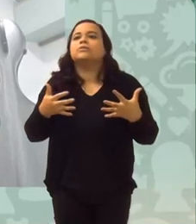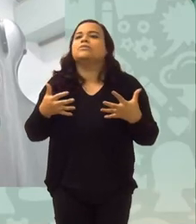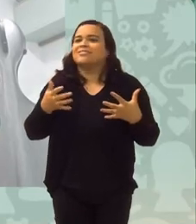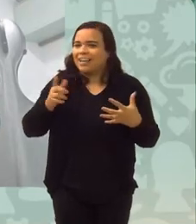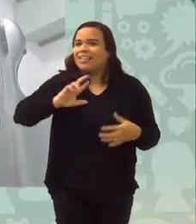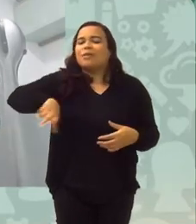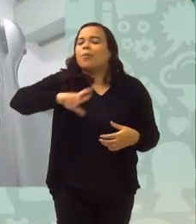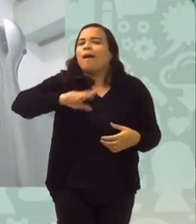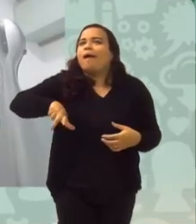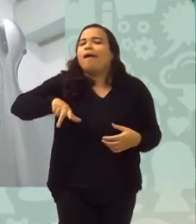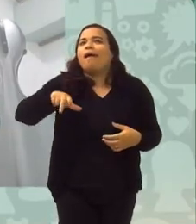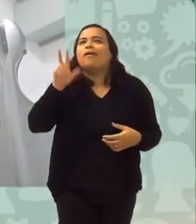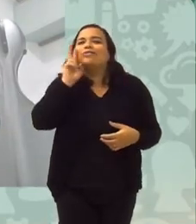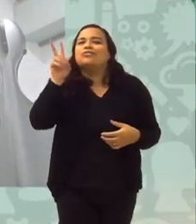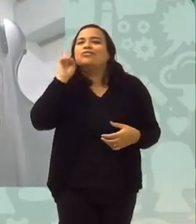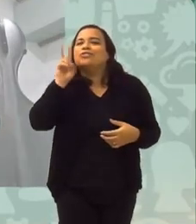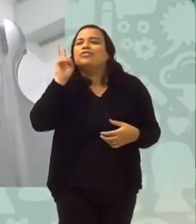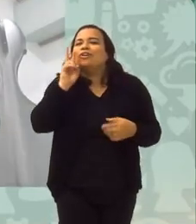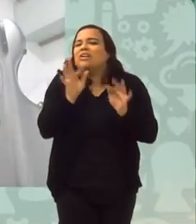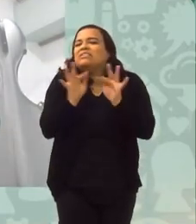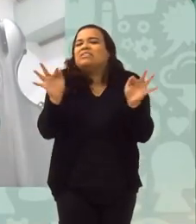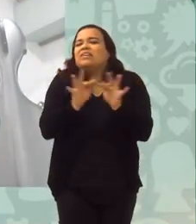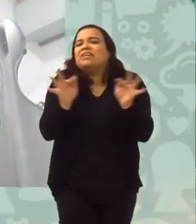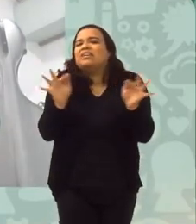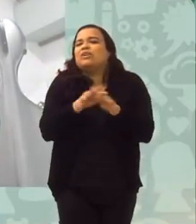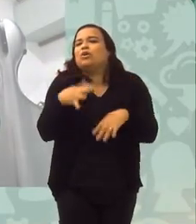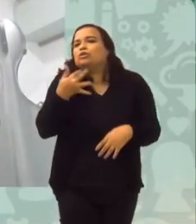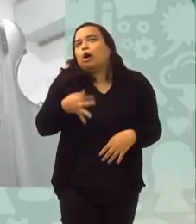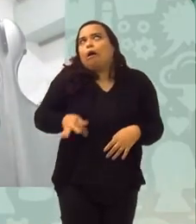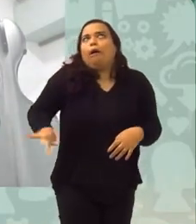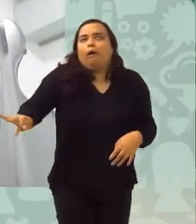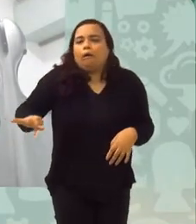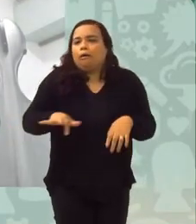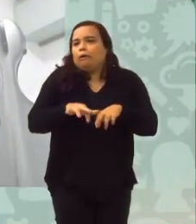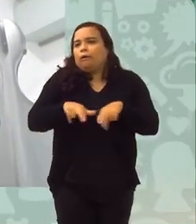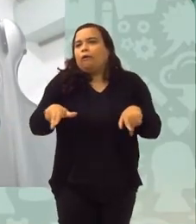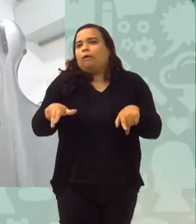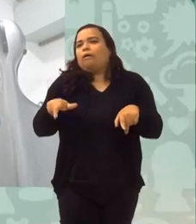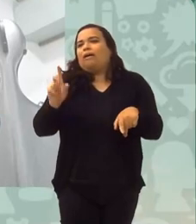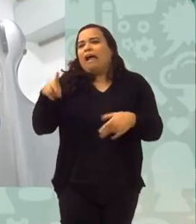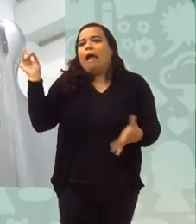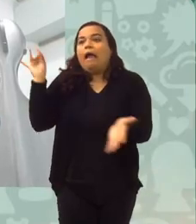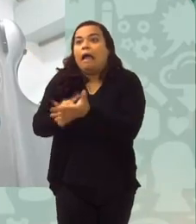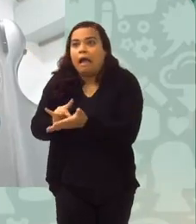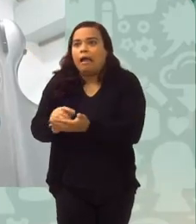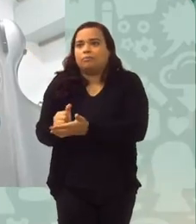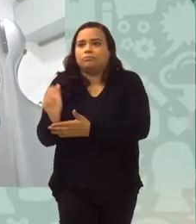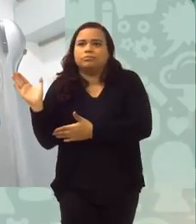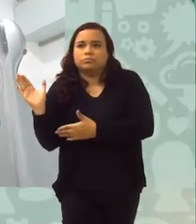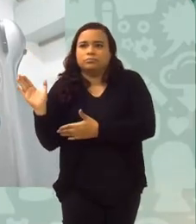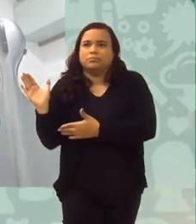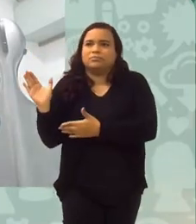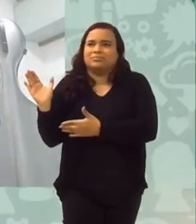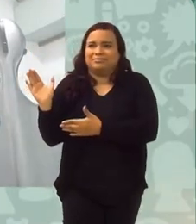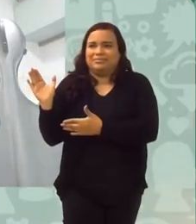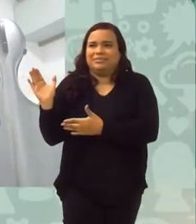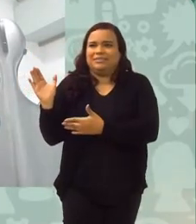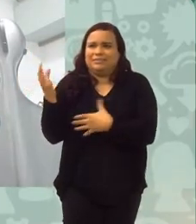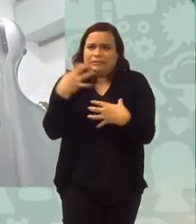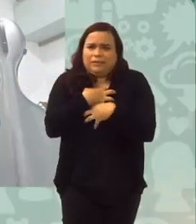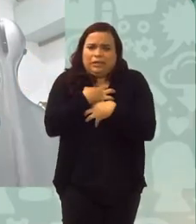que não sejam aquelas histórias cruas, áridas, dolorosas, que são as histórias do real do Lacan,